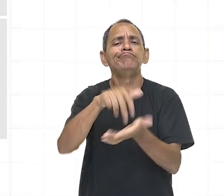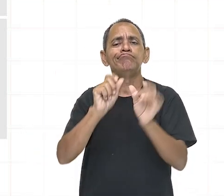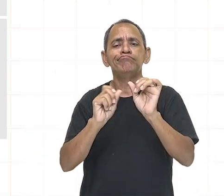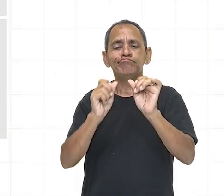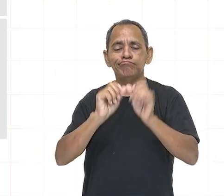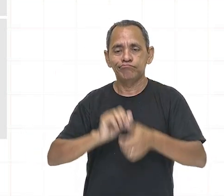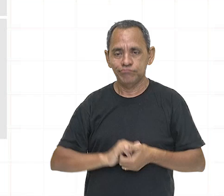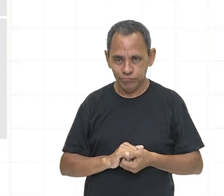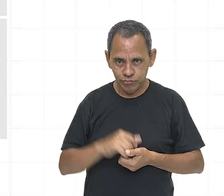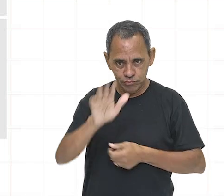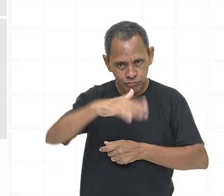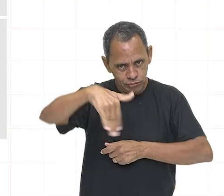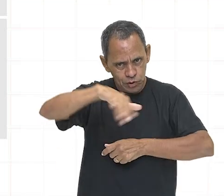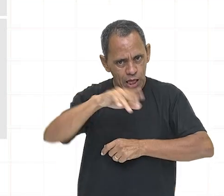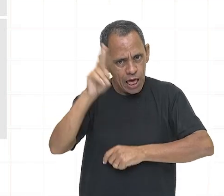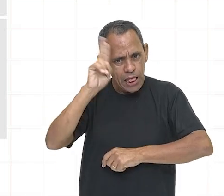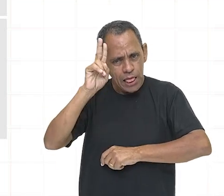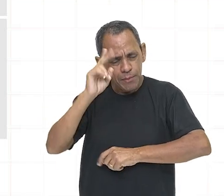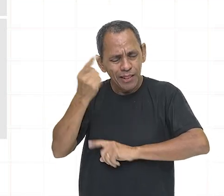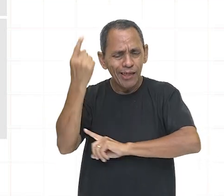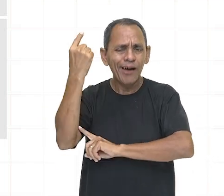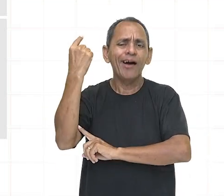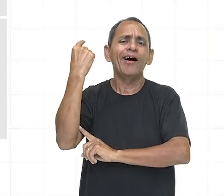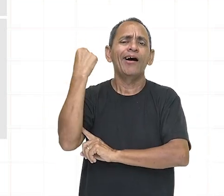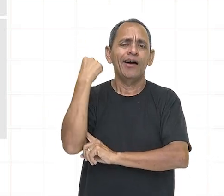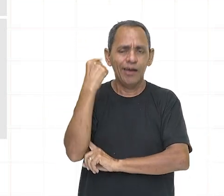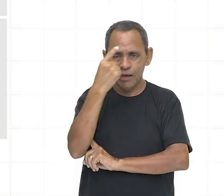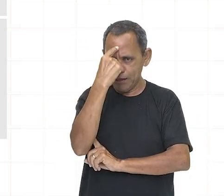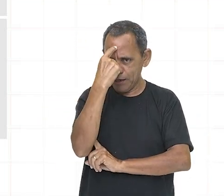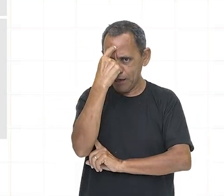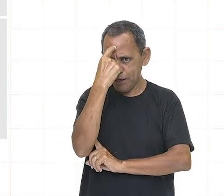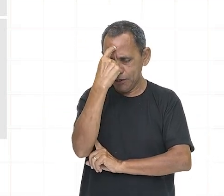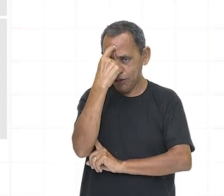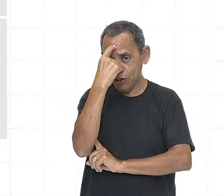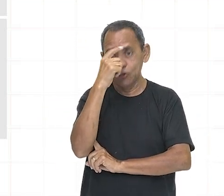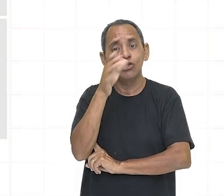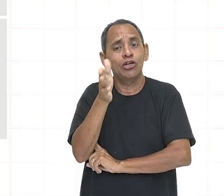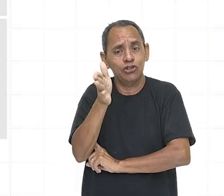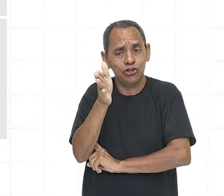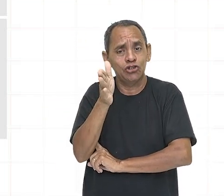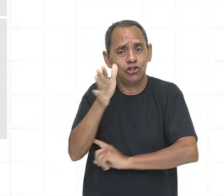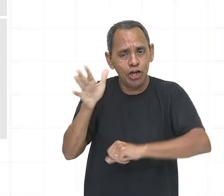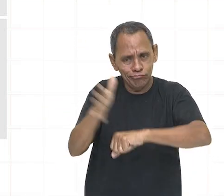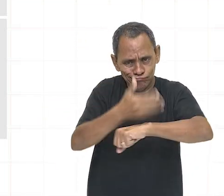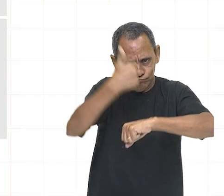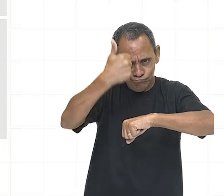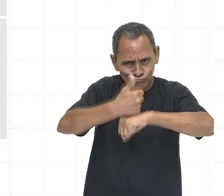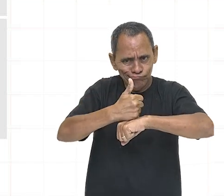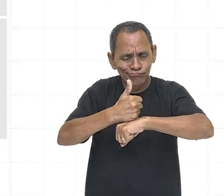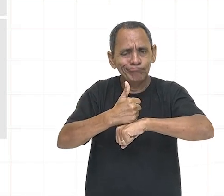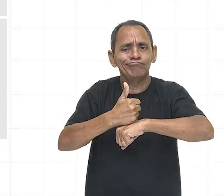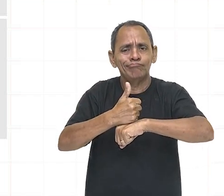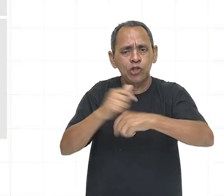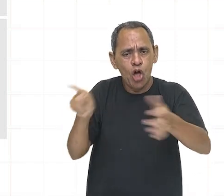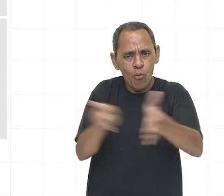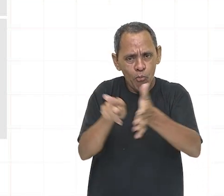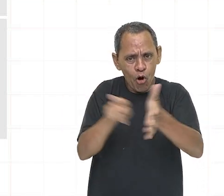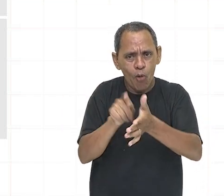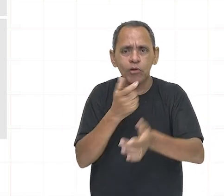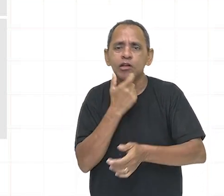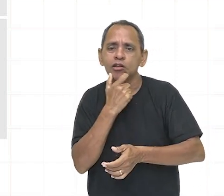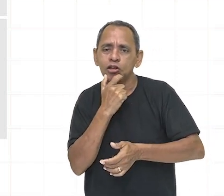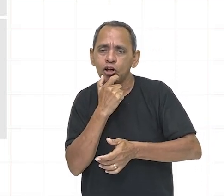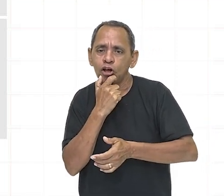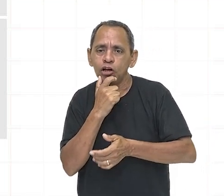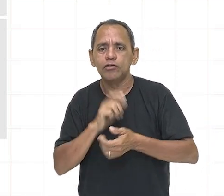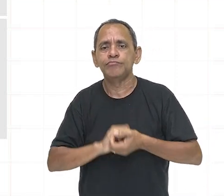aí, porque lembra lá que a Índia ela já foi uma colônia da Inglaterra, do Reino Unido, tá? Então, nesse período